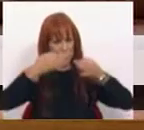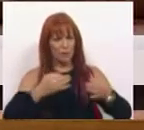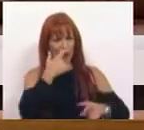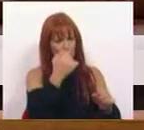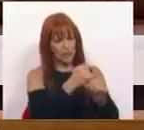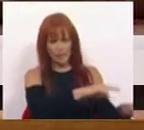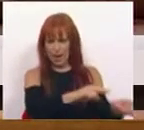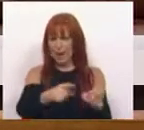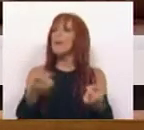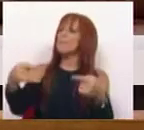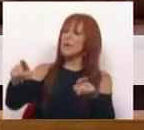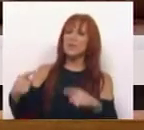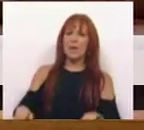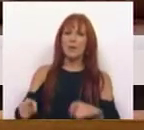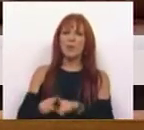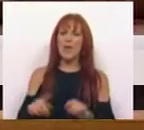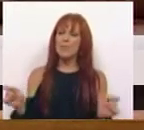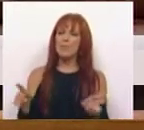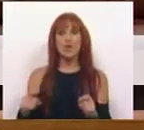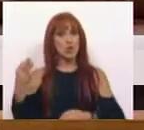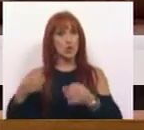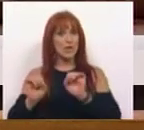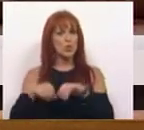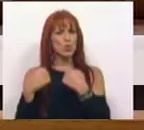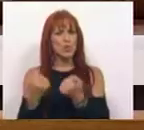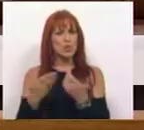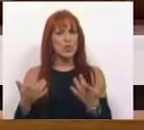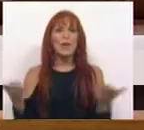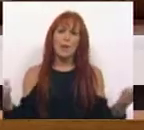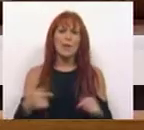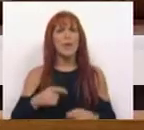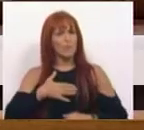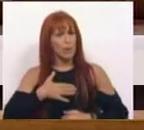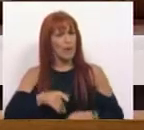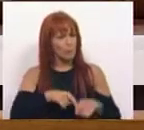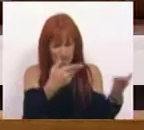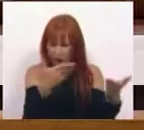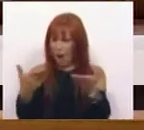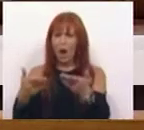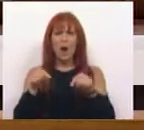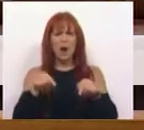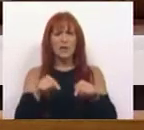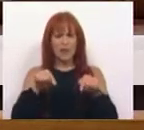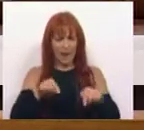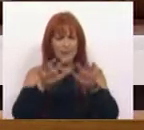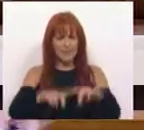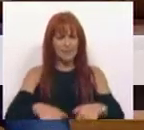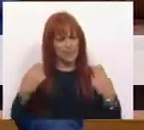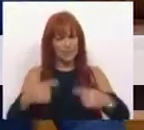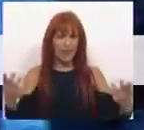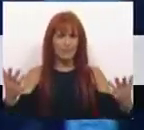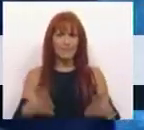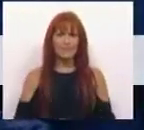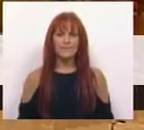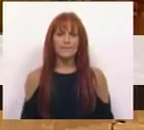dignidade a quem trabalha, mas estaremos também a promover a justiça social. Assim haja vontade política por parte desta Assembleia.